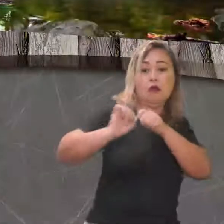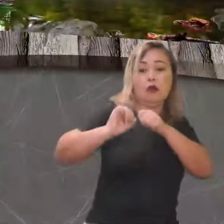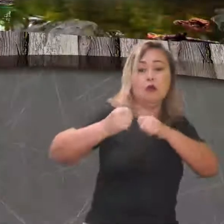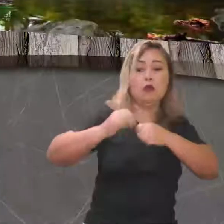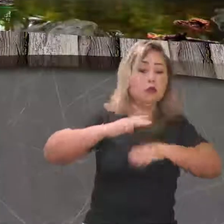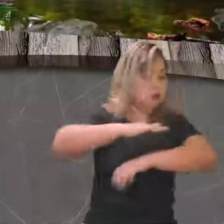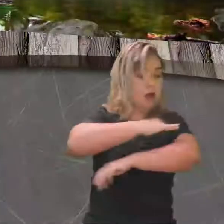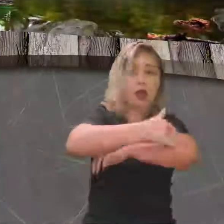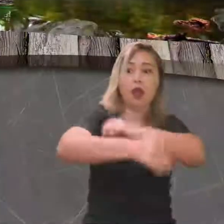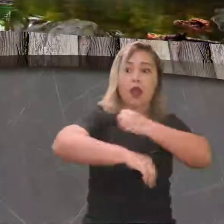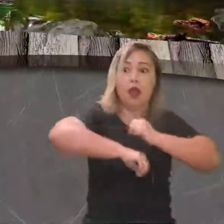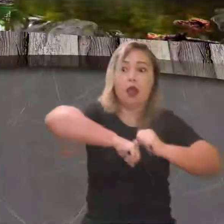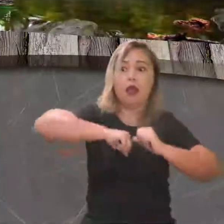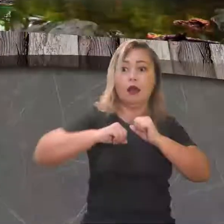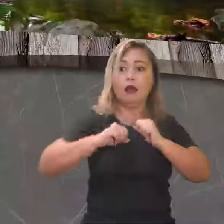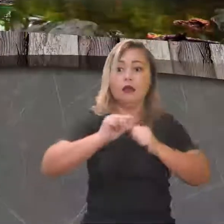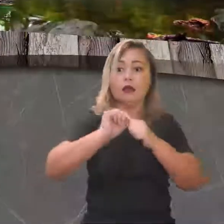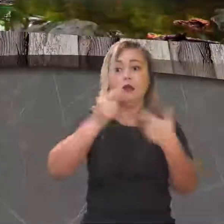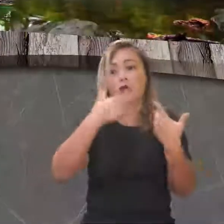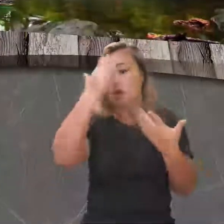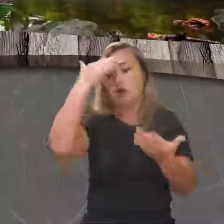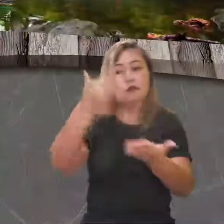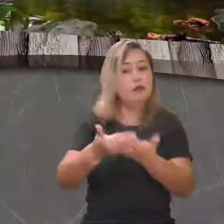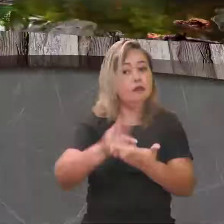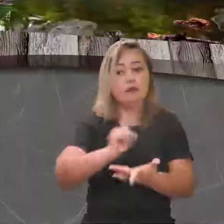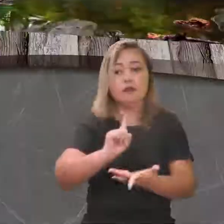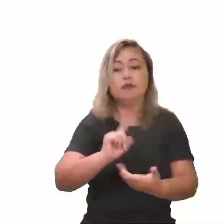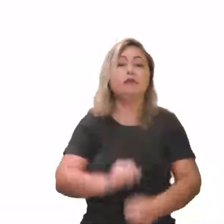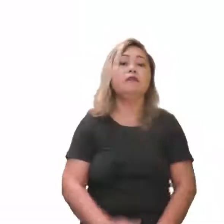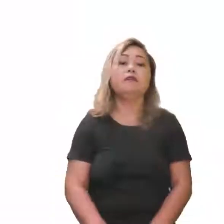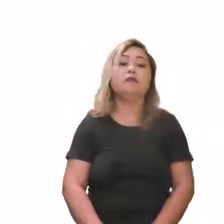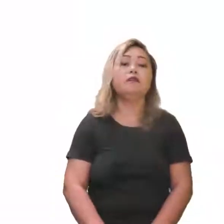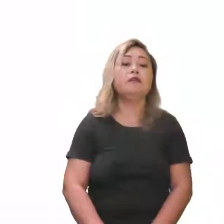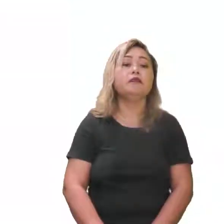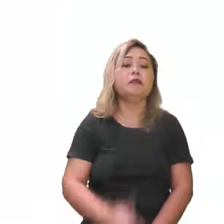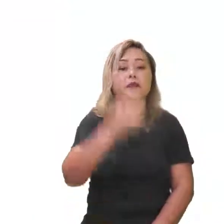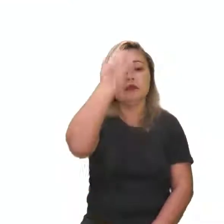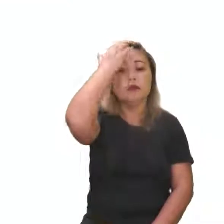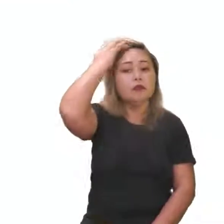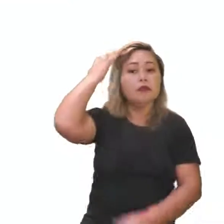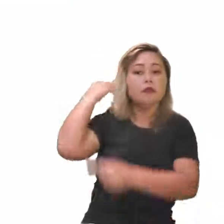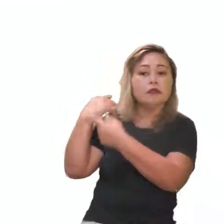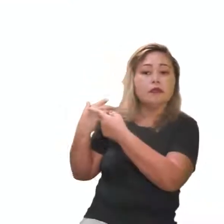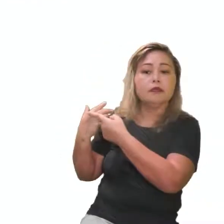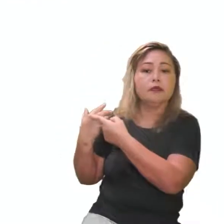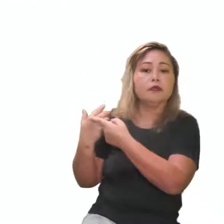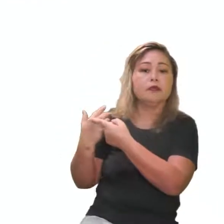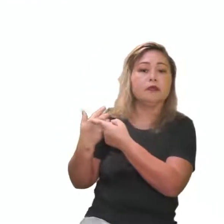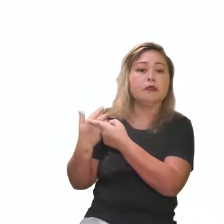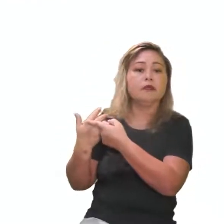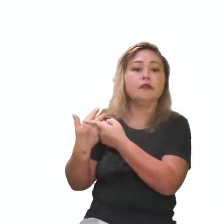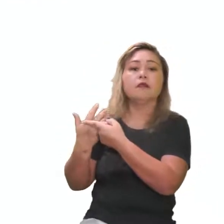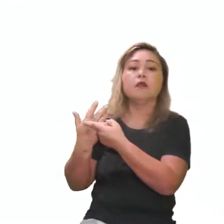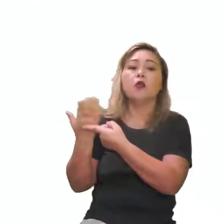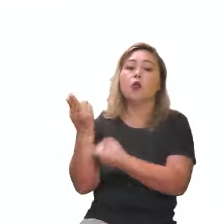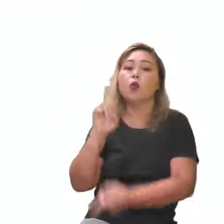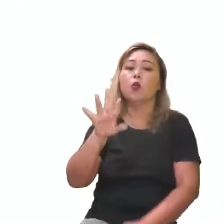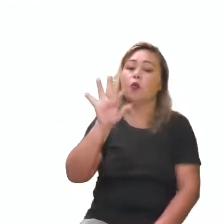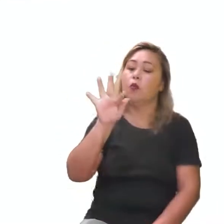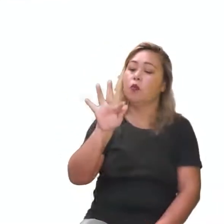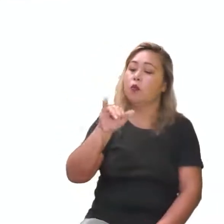surgimento de uma asa. Eles não acreditam nisso. Vamos seguindo? Olha lá. Os